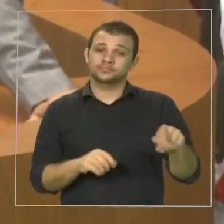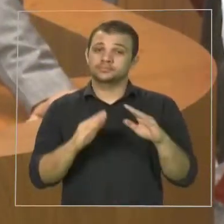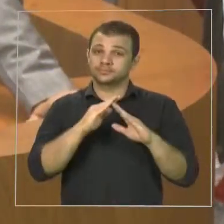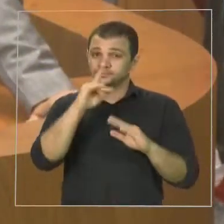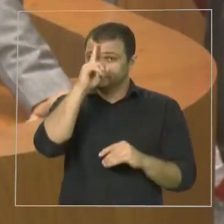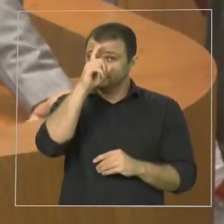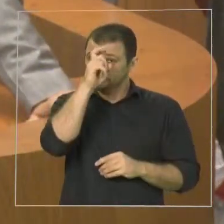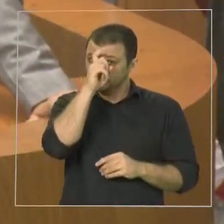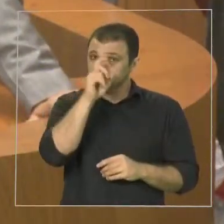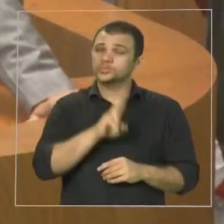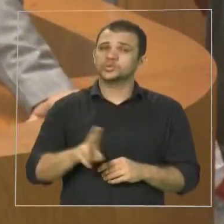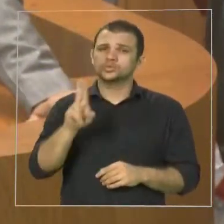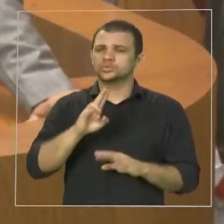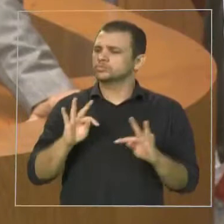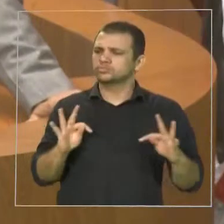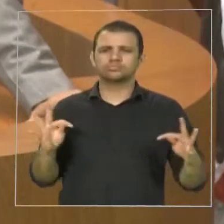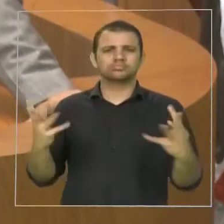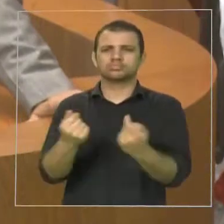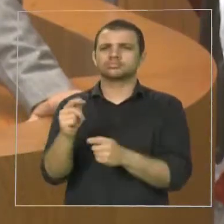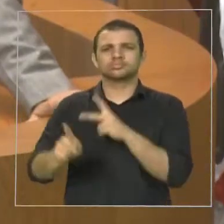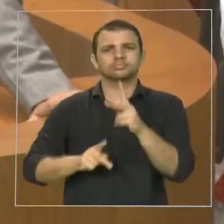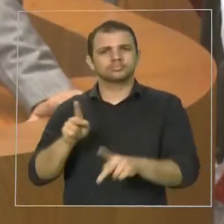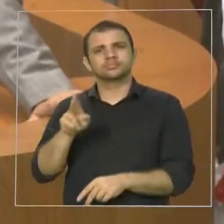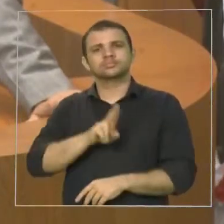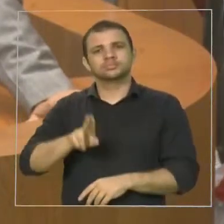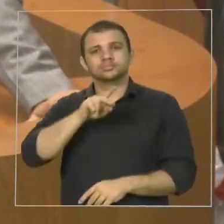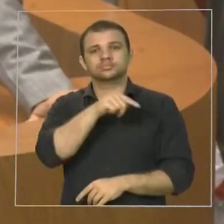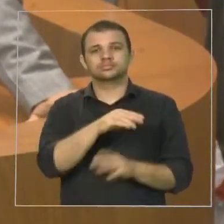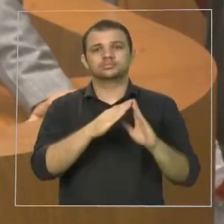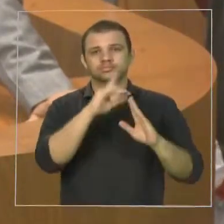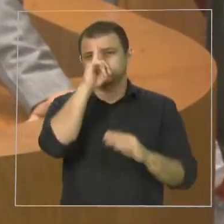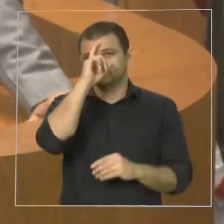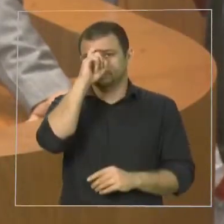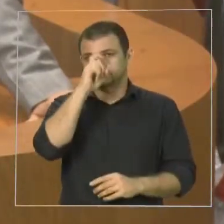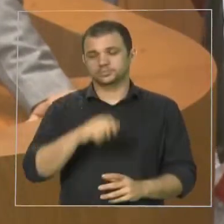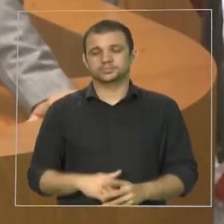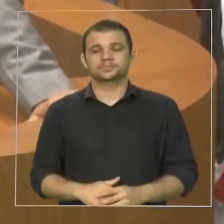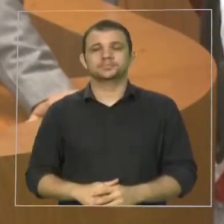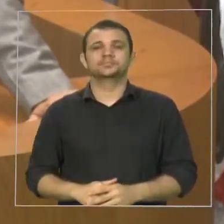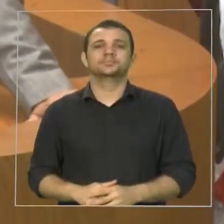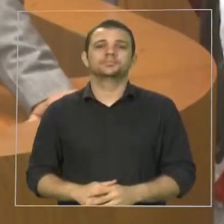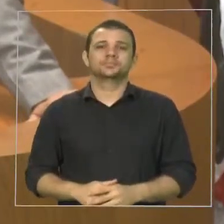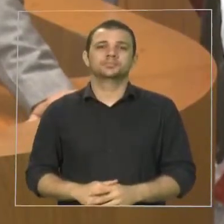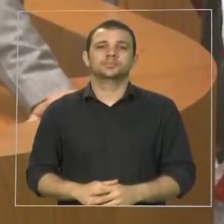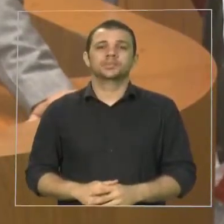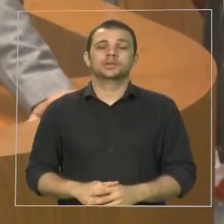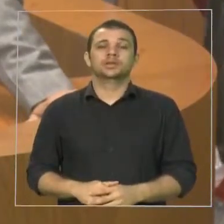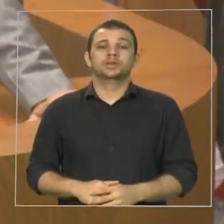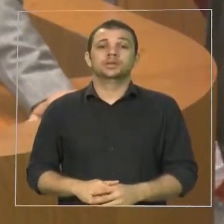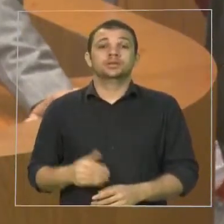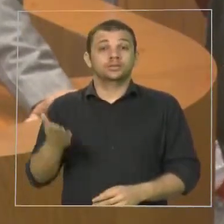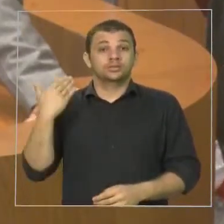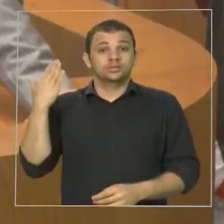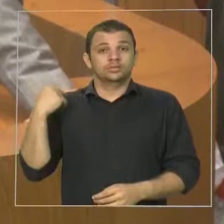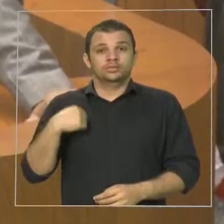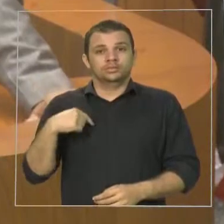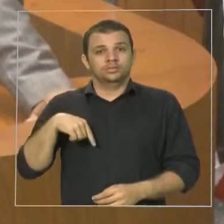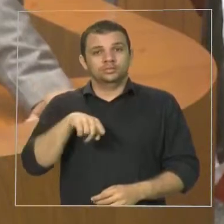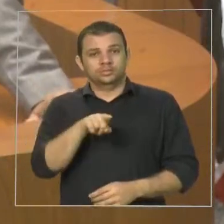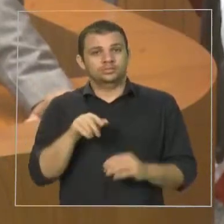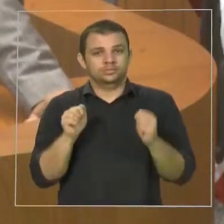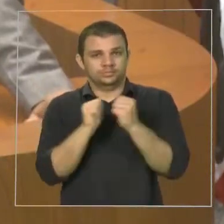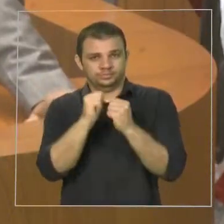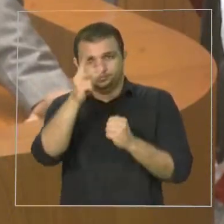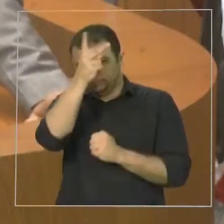é usado por todos da população da cidade de São Benedito do Rio Preto. Recentemente estive inaugurando com o prefeito